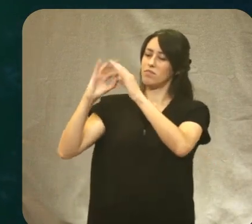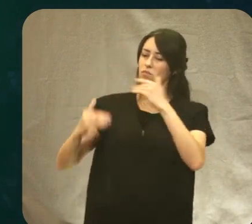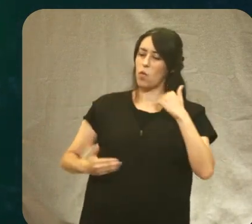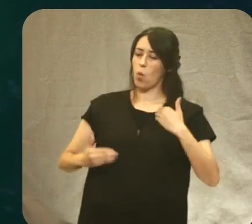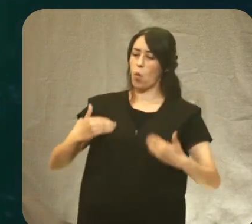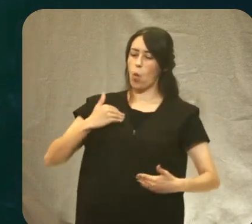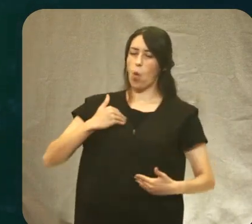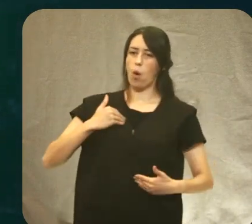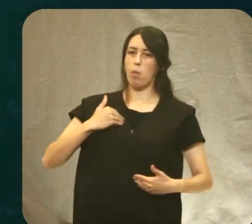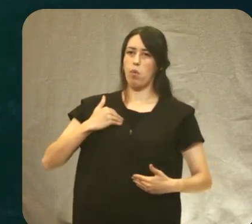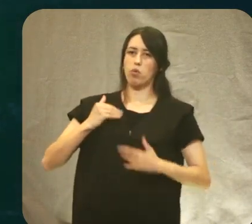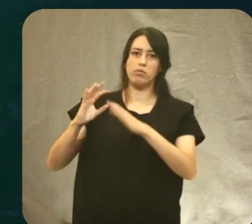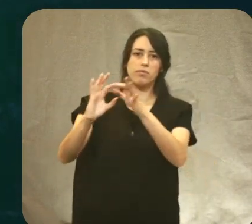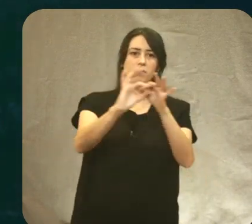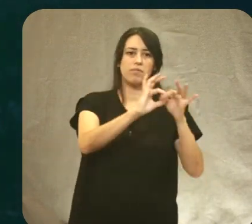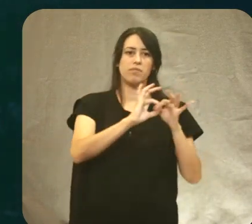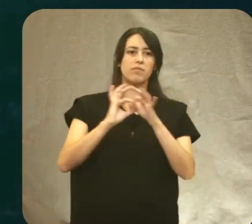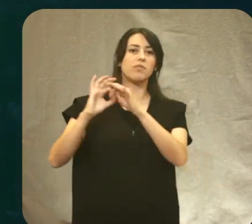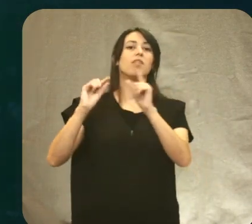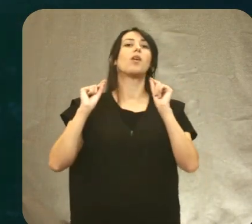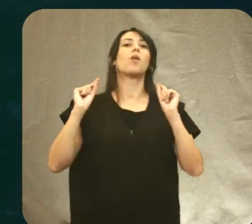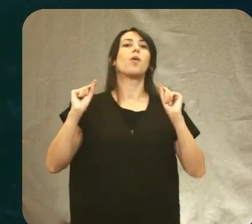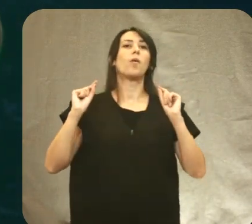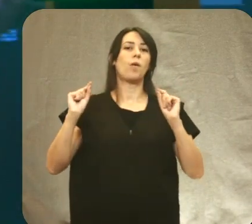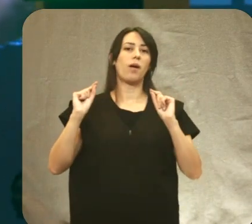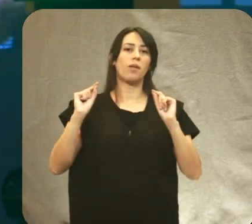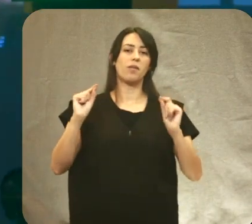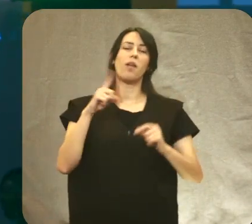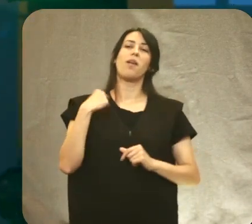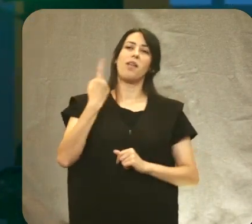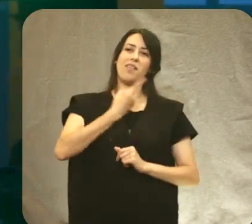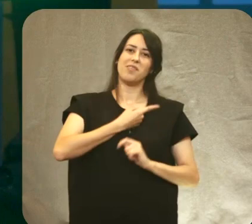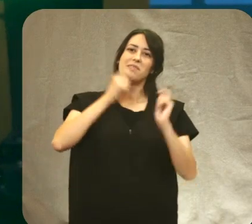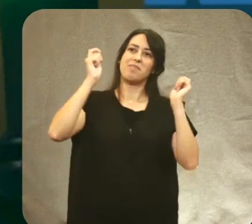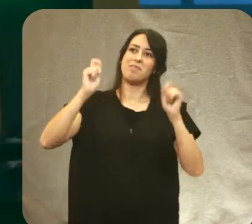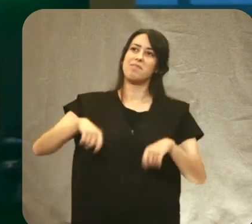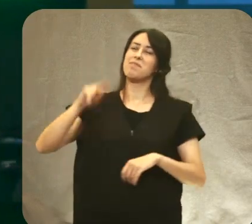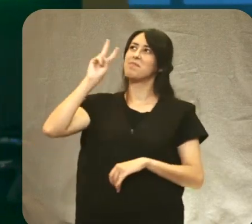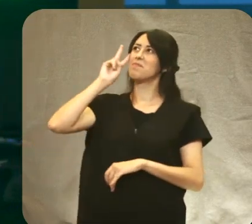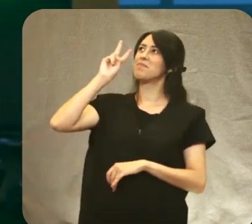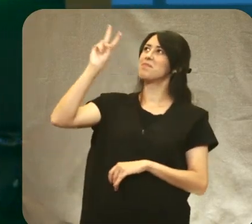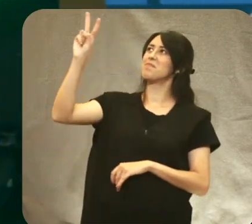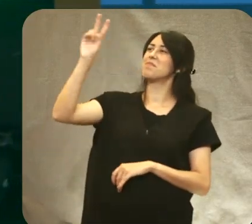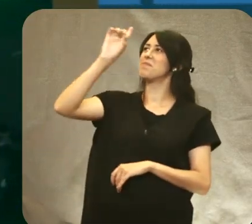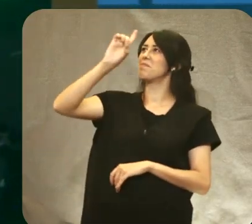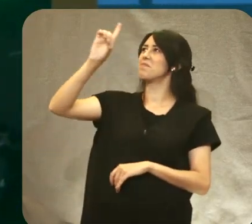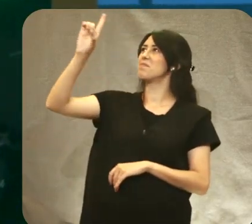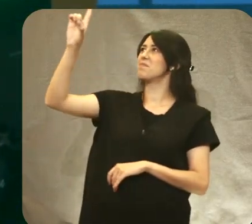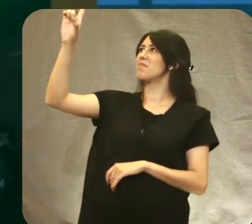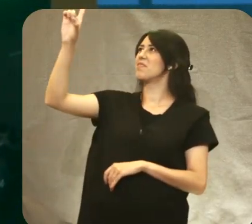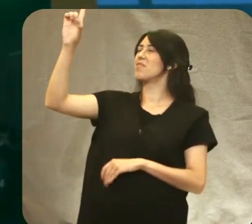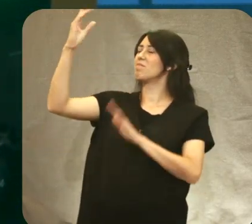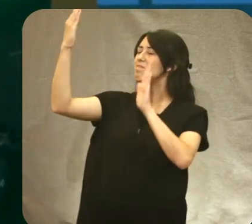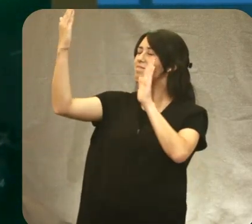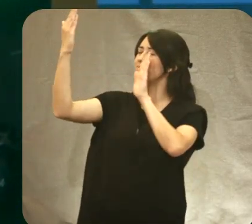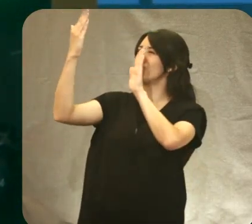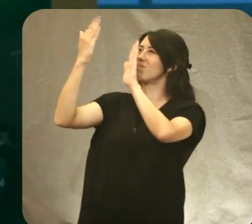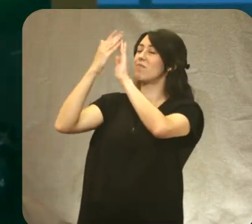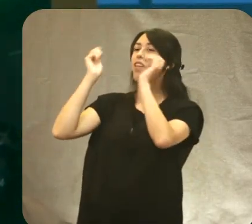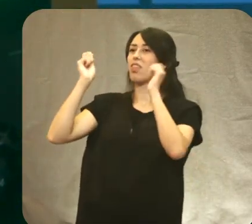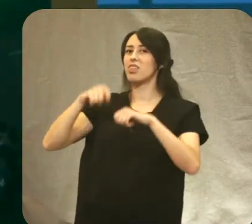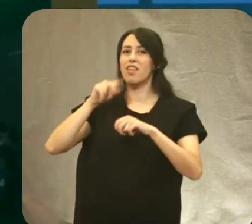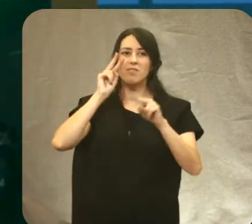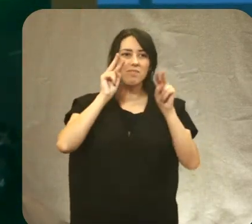o privilégio de ver Deus revelado na face dos